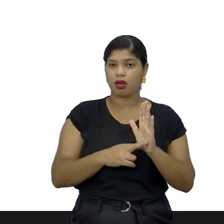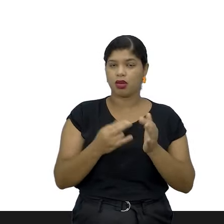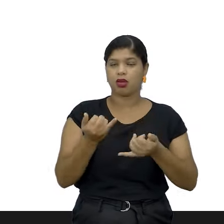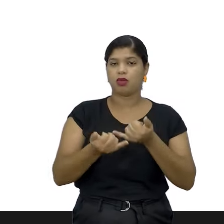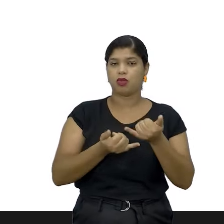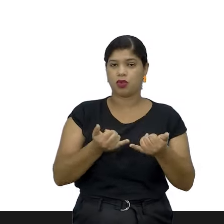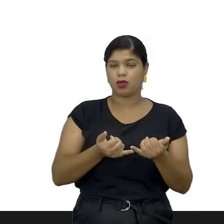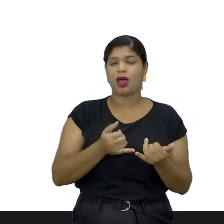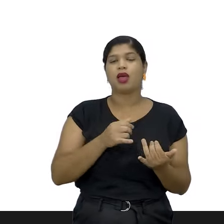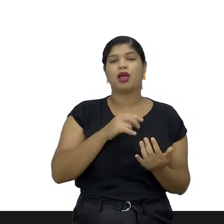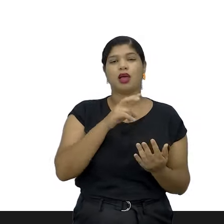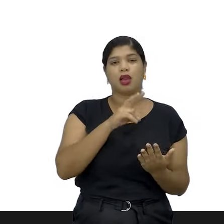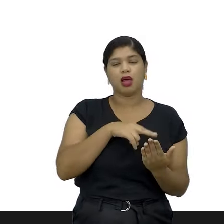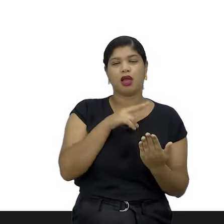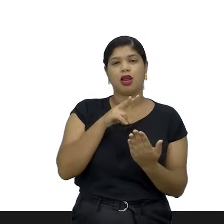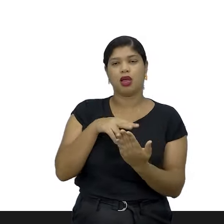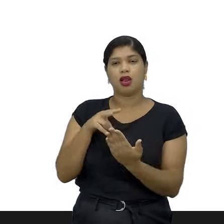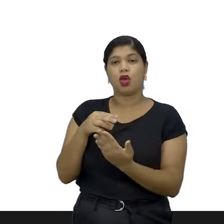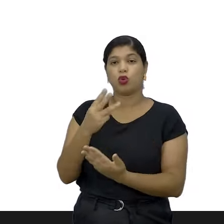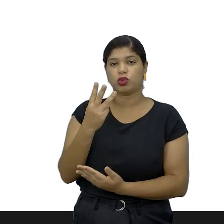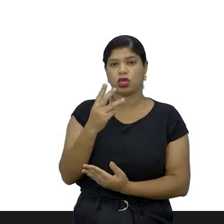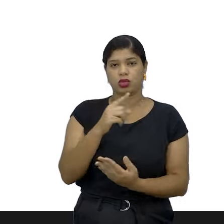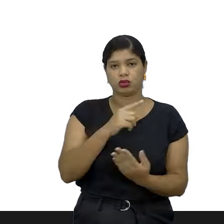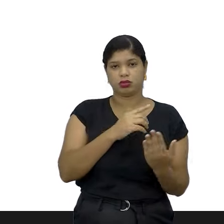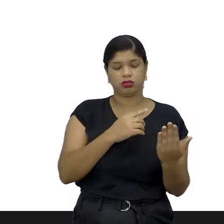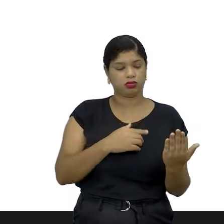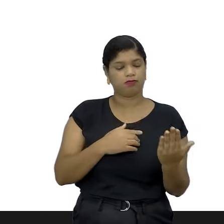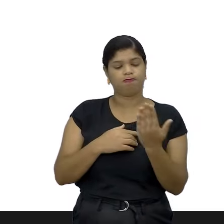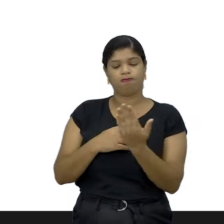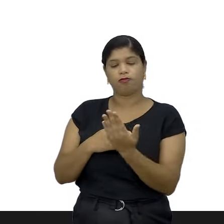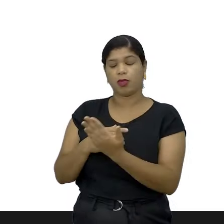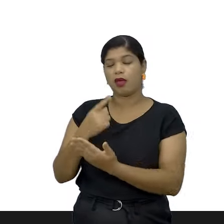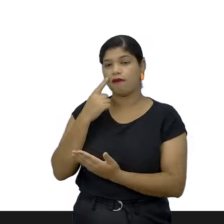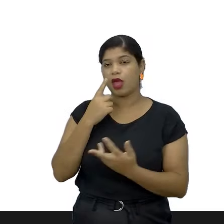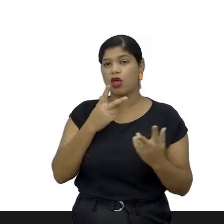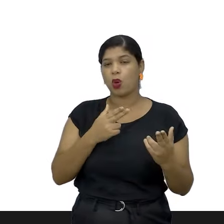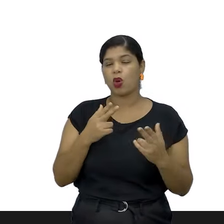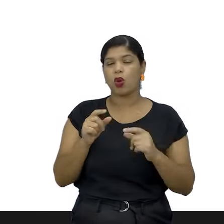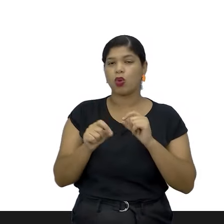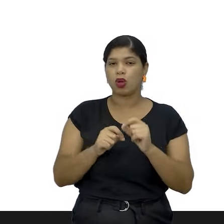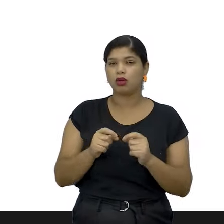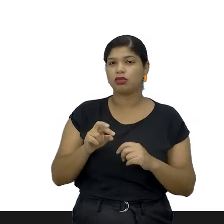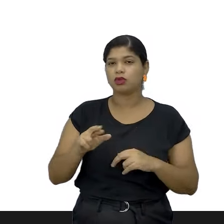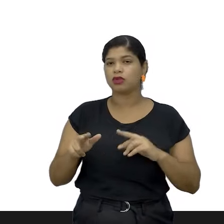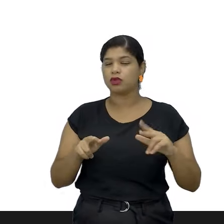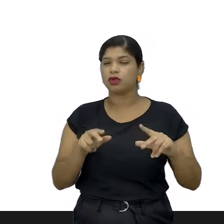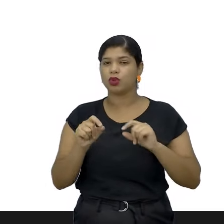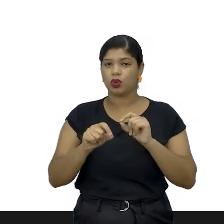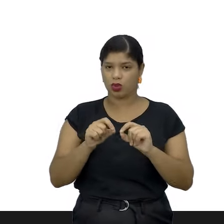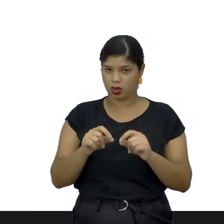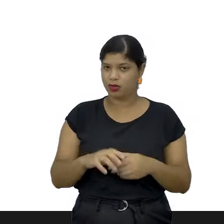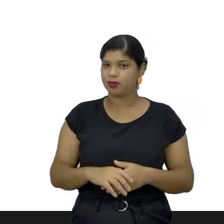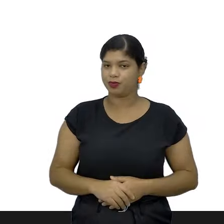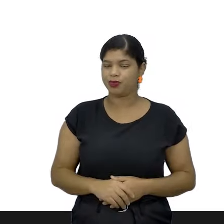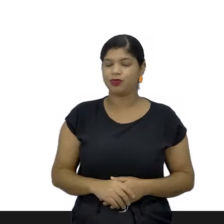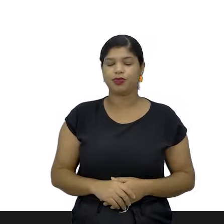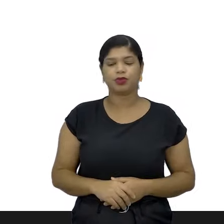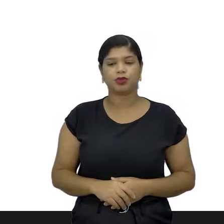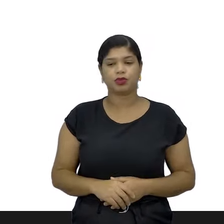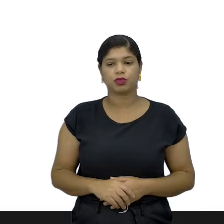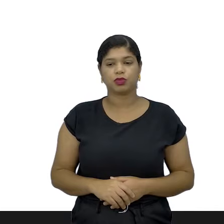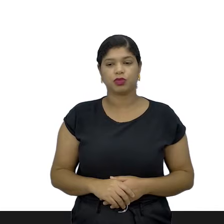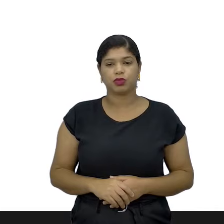cada texto, eles fizeram ali o levantamento das semelhanças e diferenças, que também é uma condição,